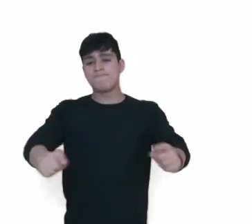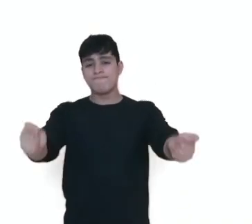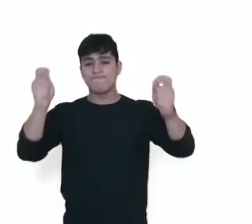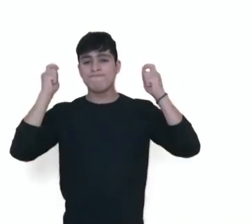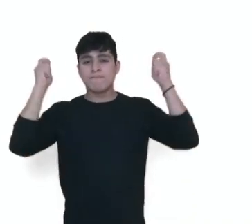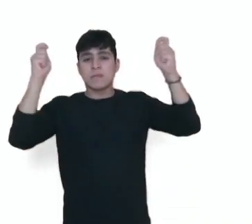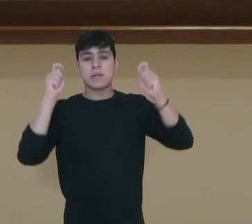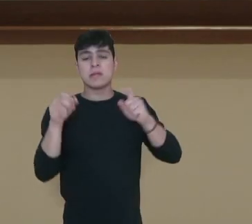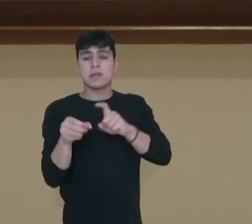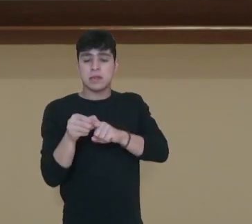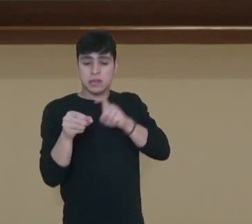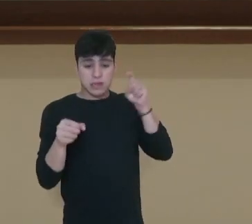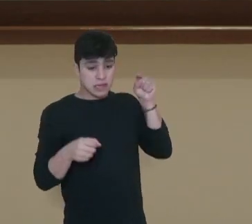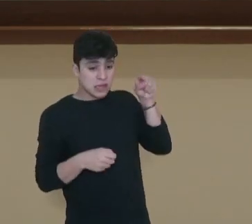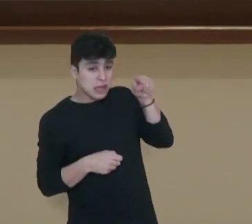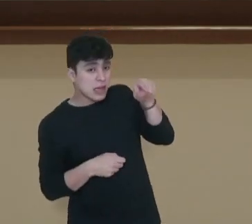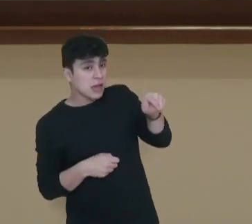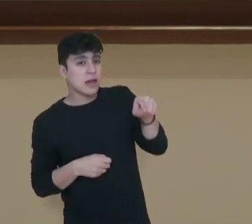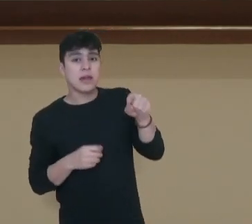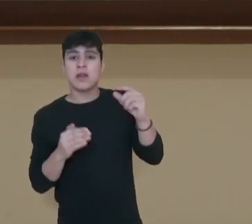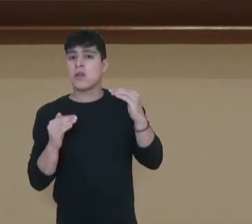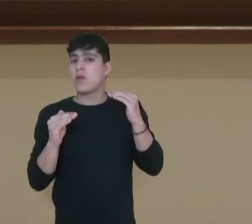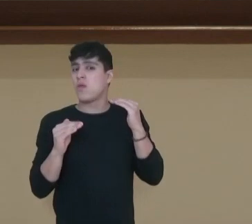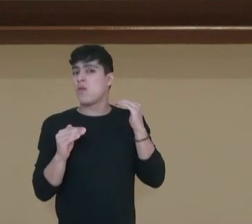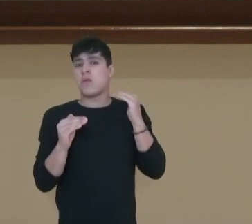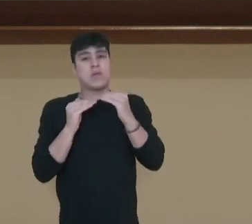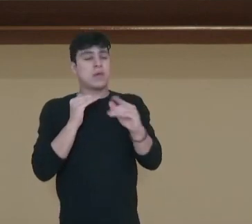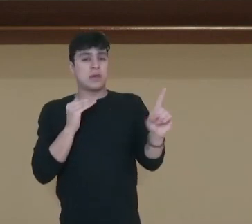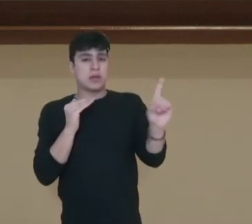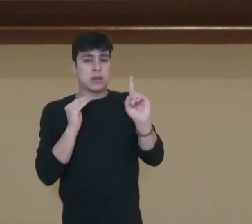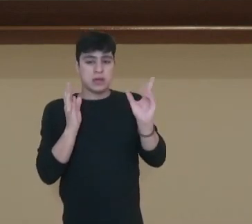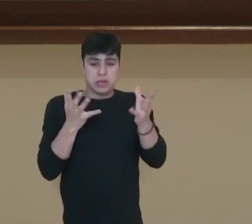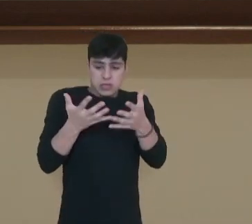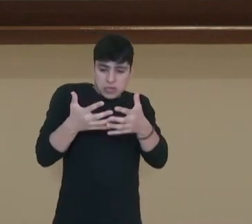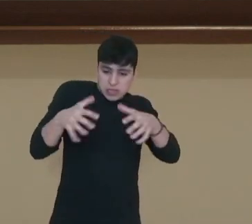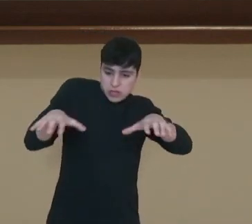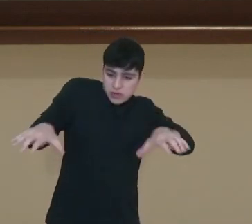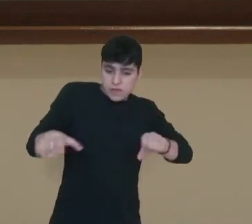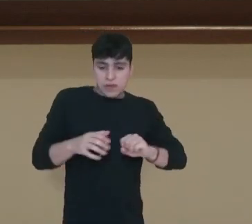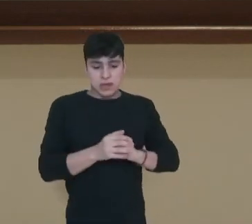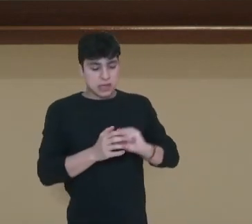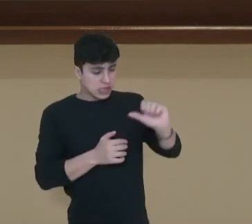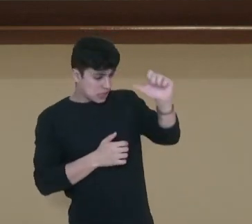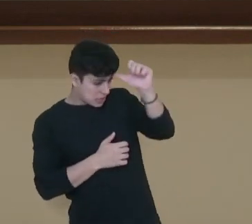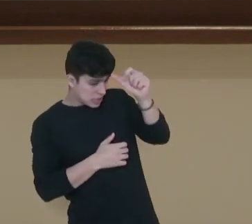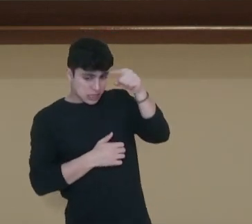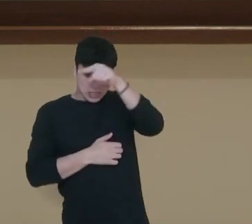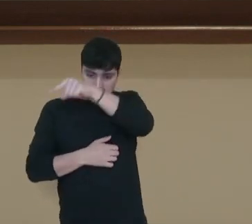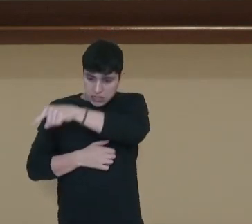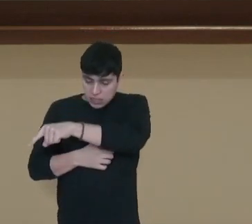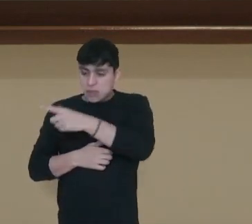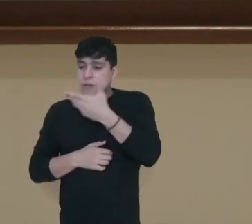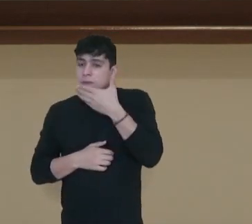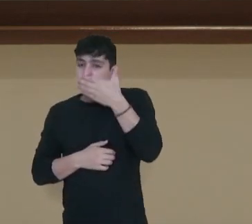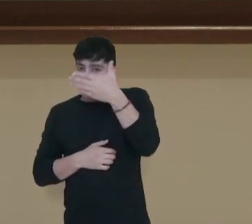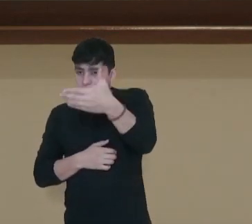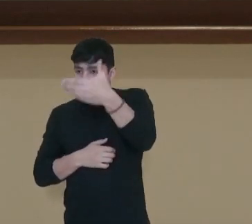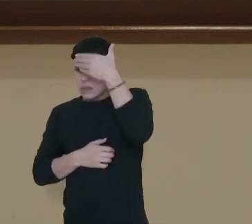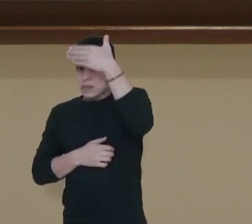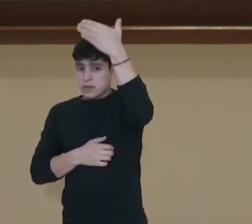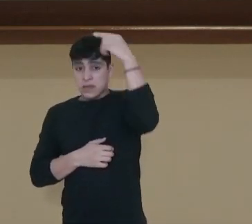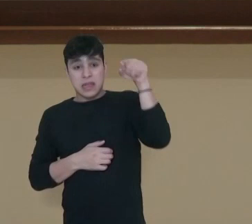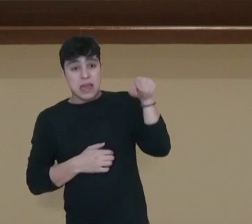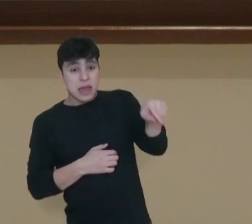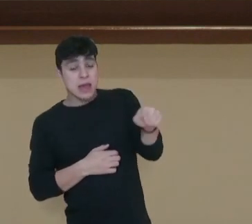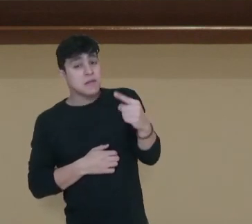independência, ele não concordava com essa divisão entre hindus e muçulmanos. Ele era a favor de um